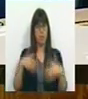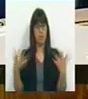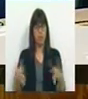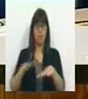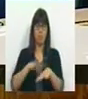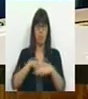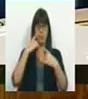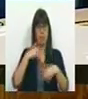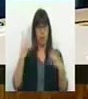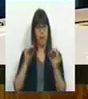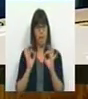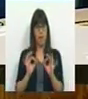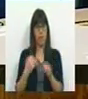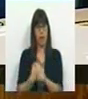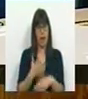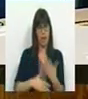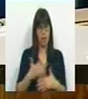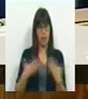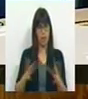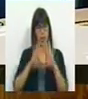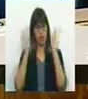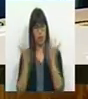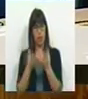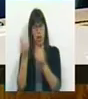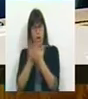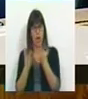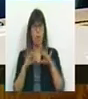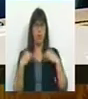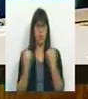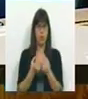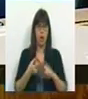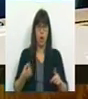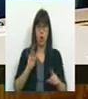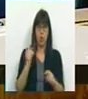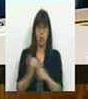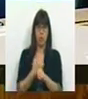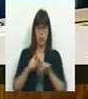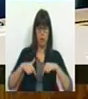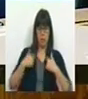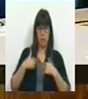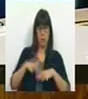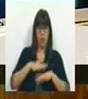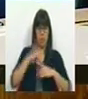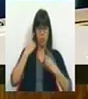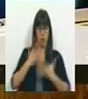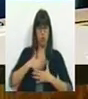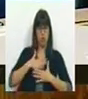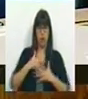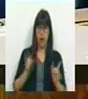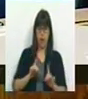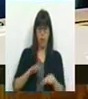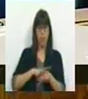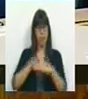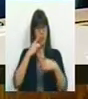uma administração pública ao serviço da atividade, em geral, económica, social, e não ao serviço da própria administração pública.